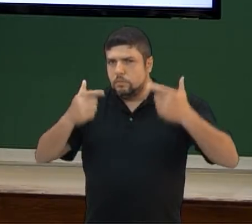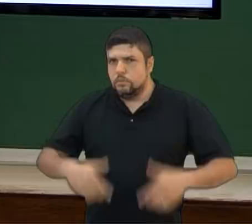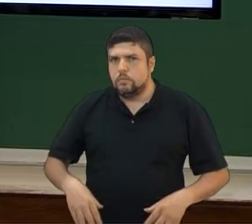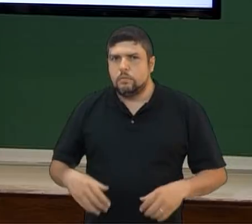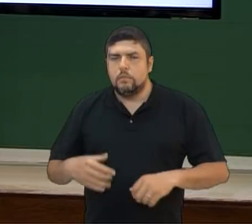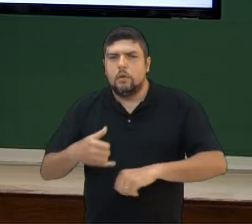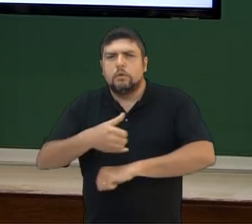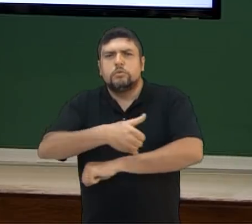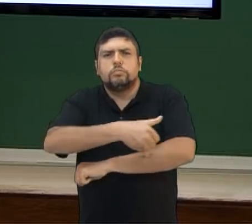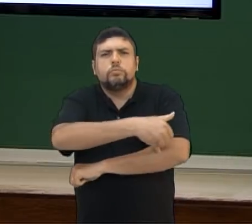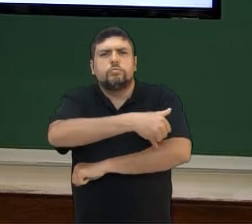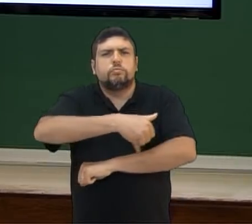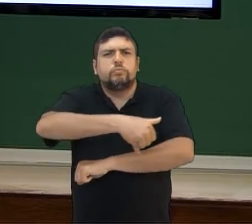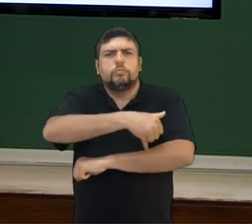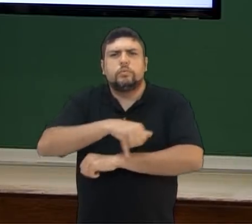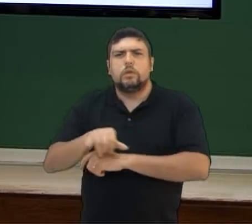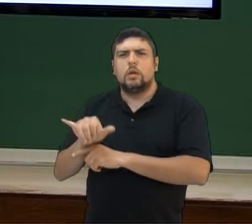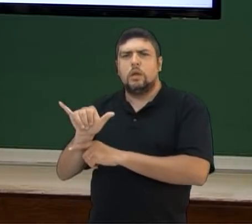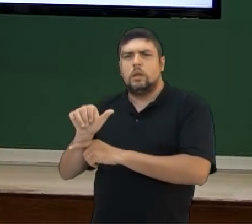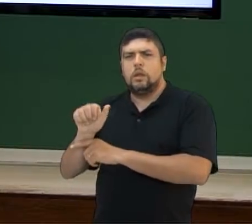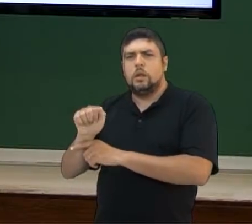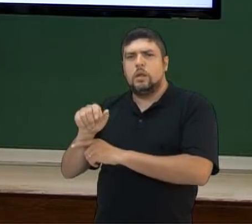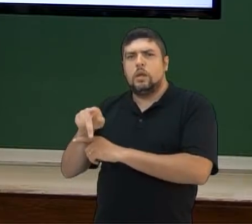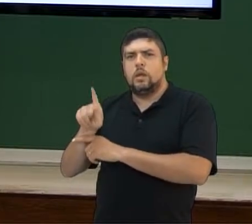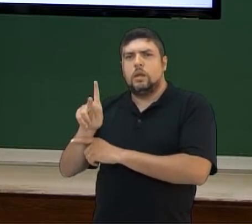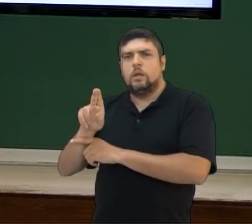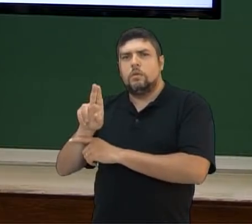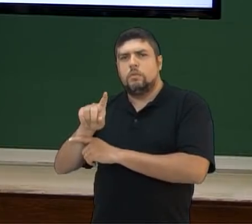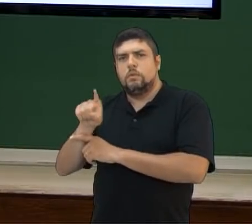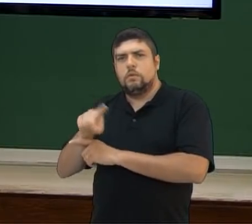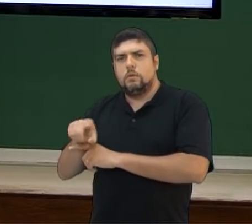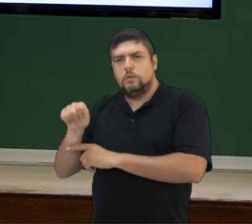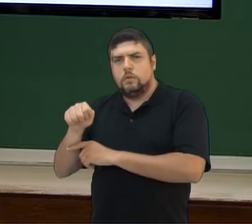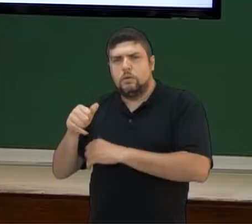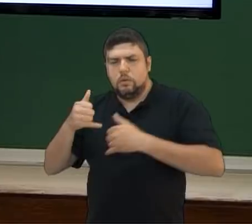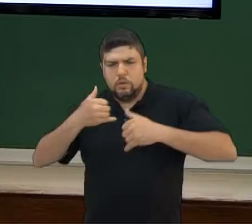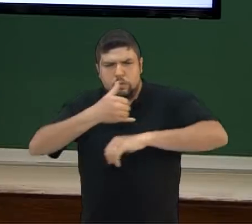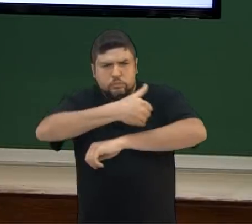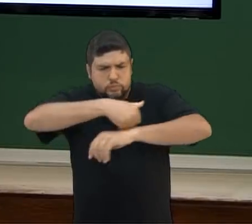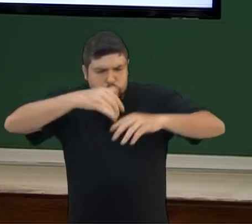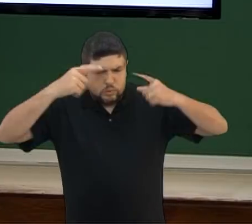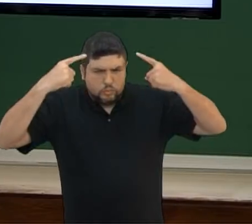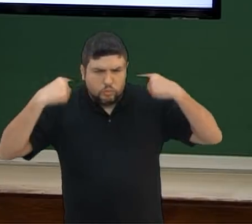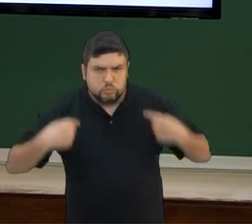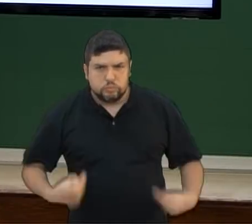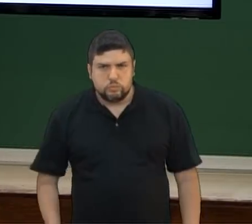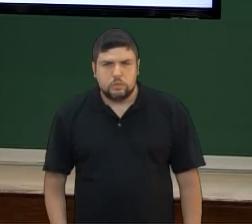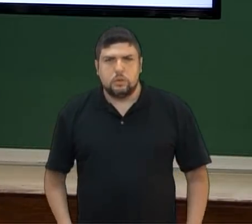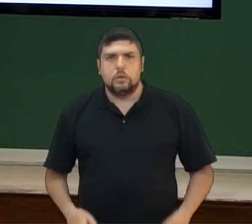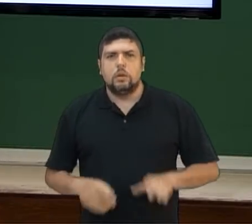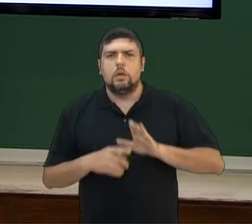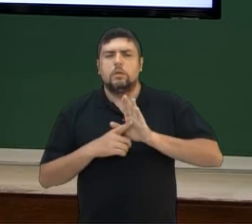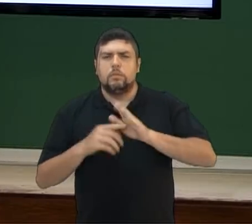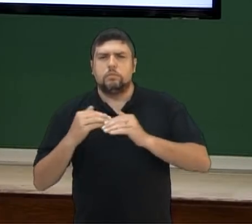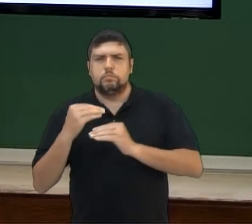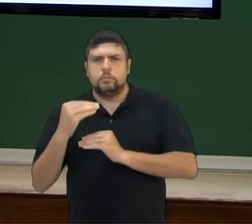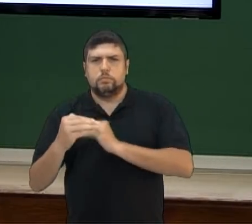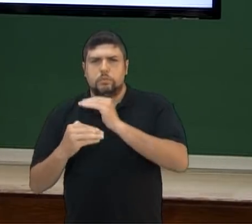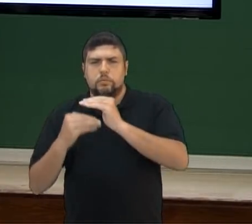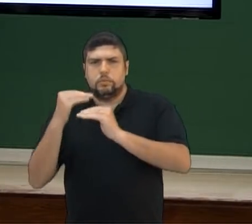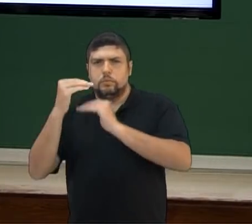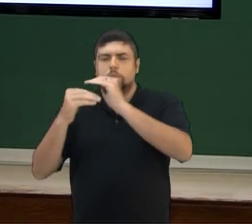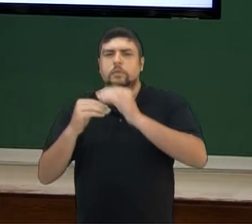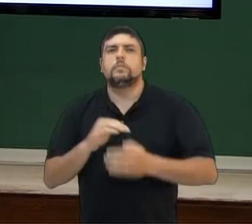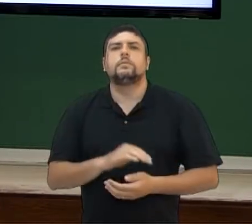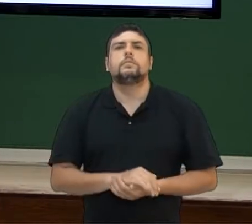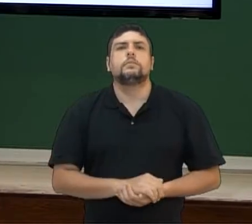chamados yakuza ou yakuza, que tatuam o corpo todo, as tatuagens contam a posição social. Mas isso é um outro assunto para uma outra